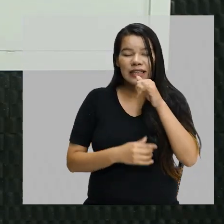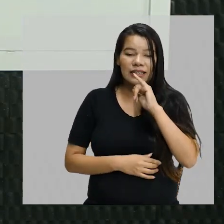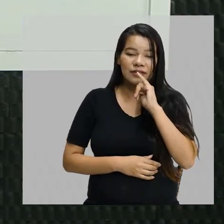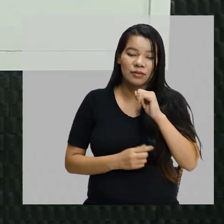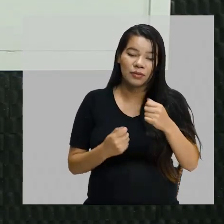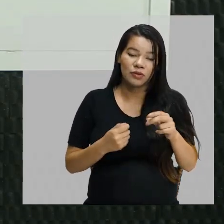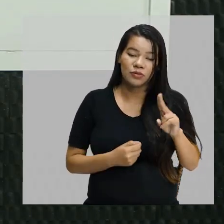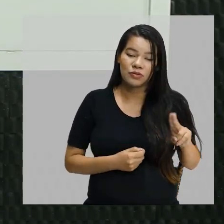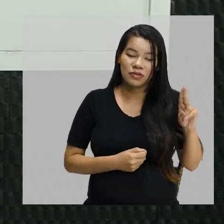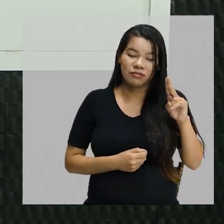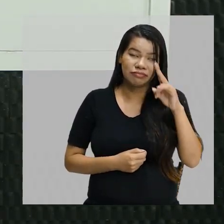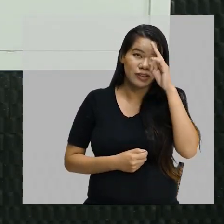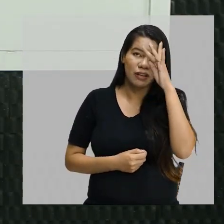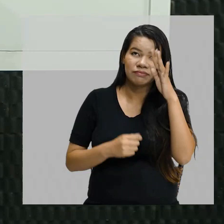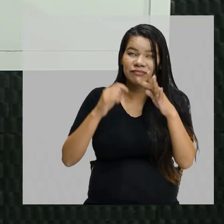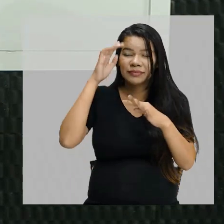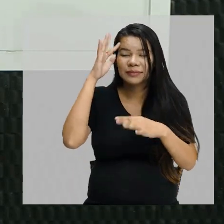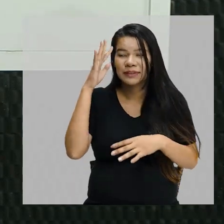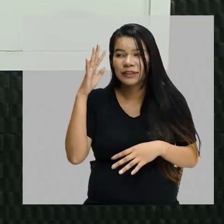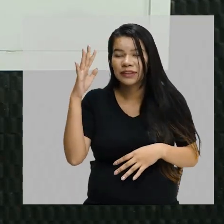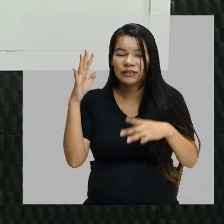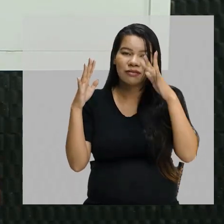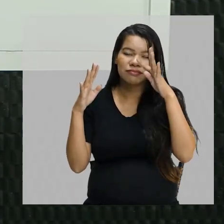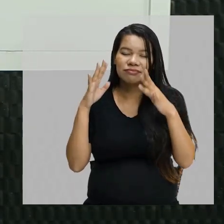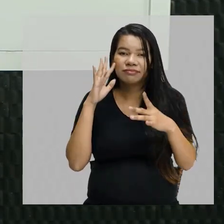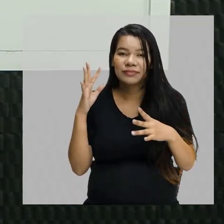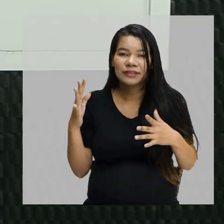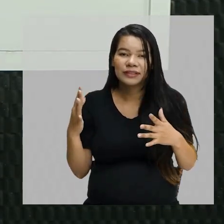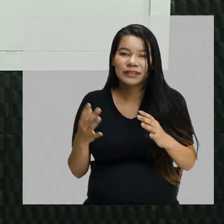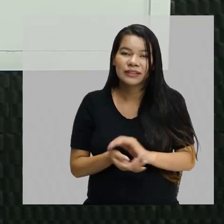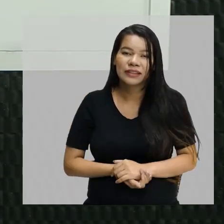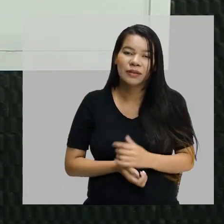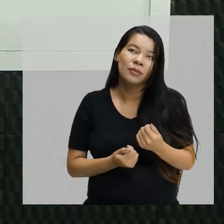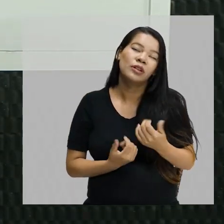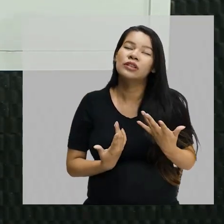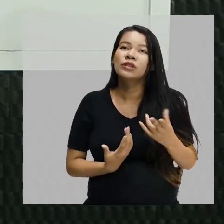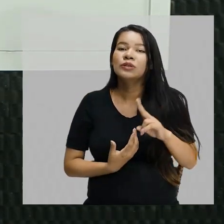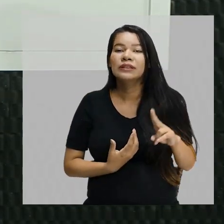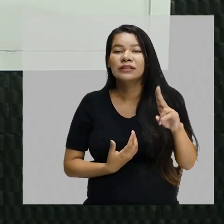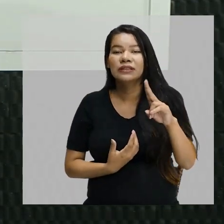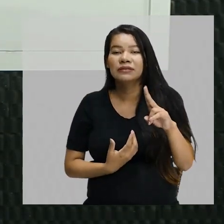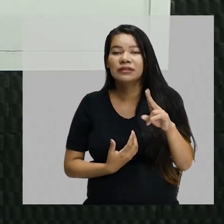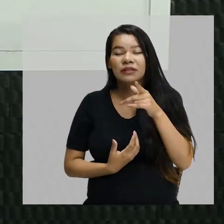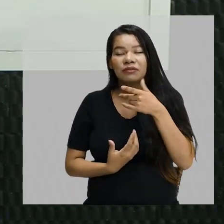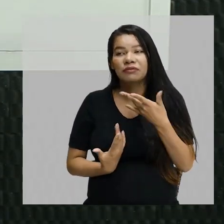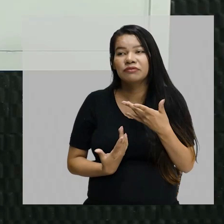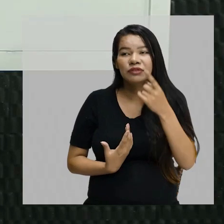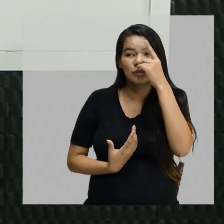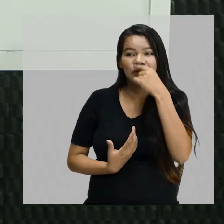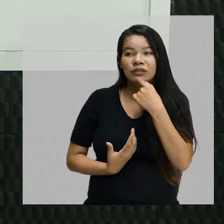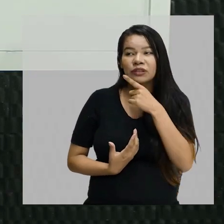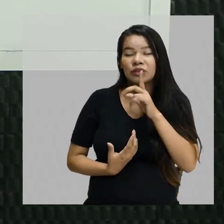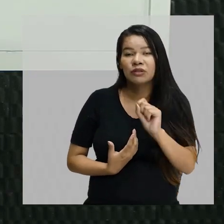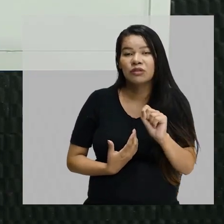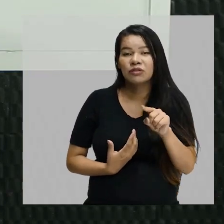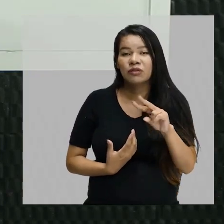você pode usar fantasia você pode usar a imaginação obviamente a metáforas Ok isso constitui-se mais a partir